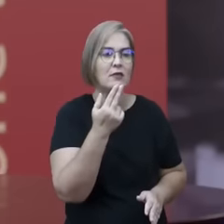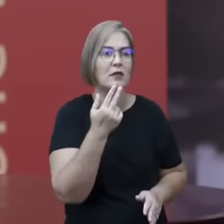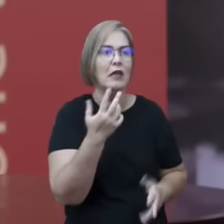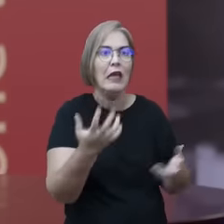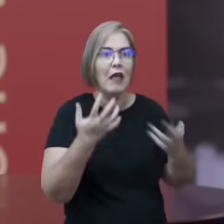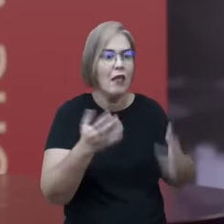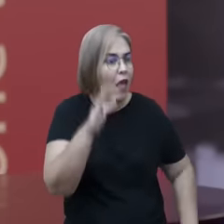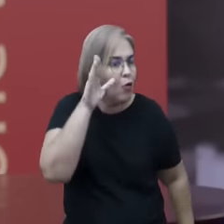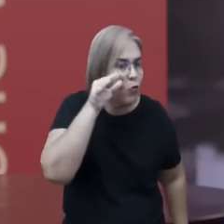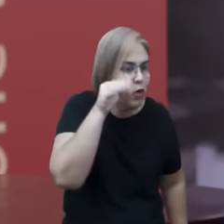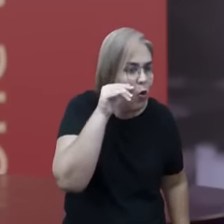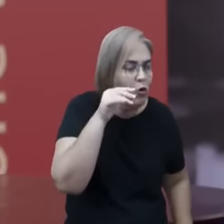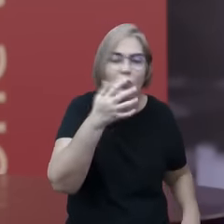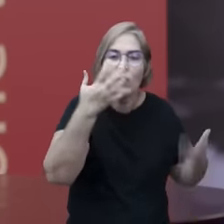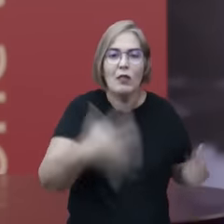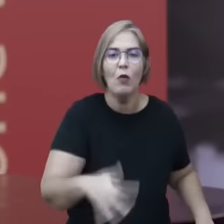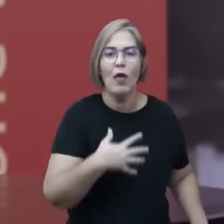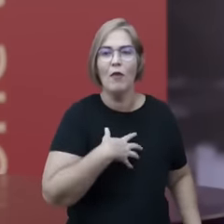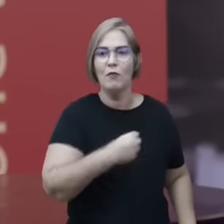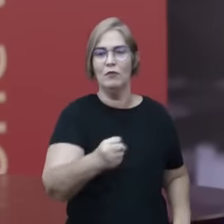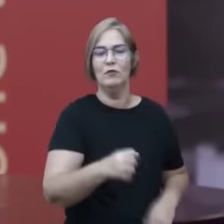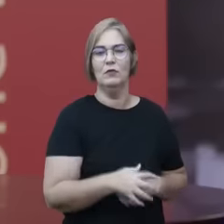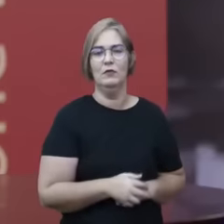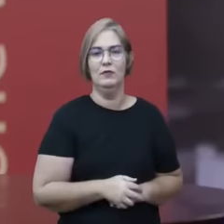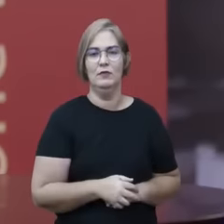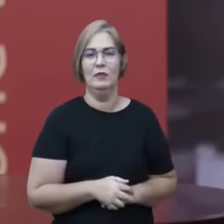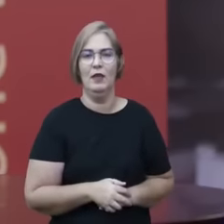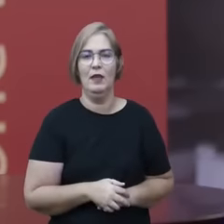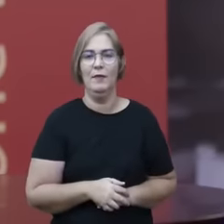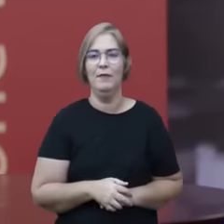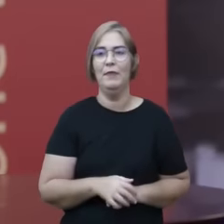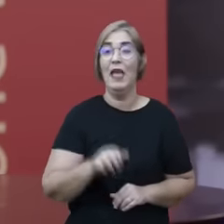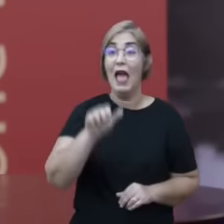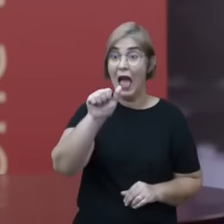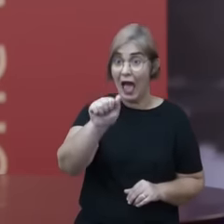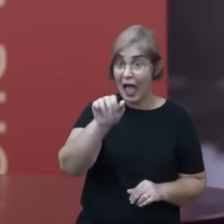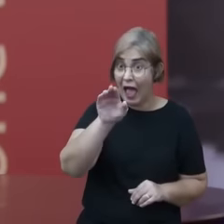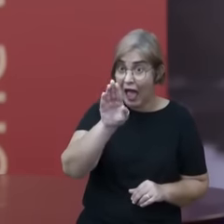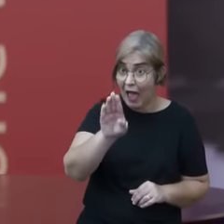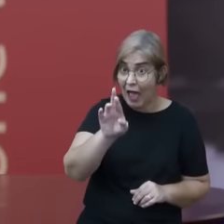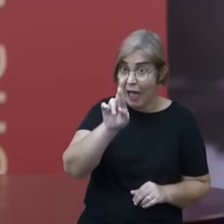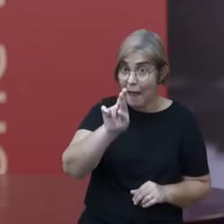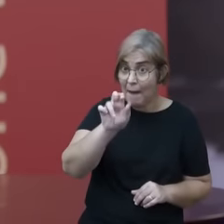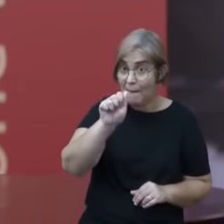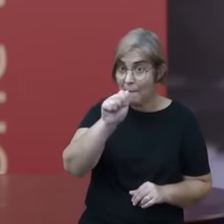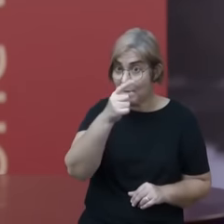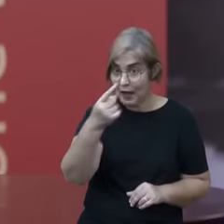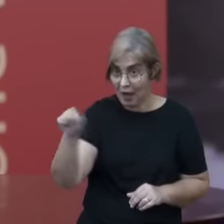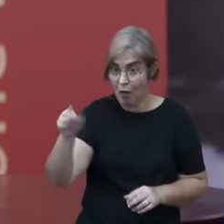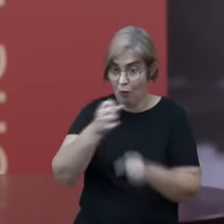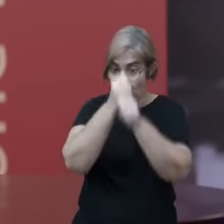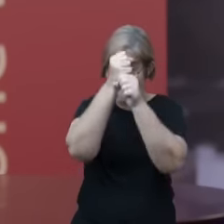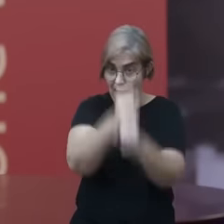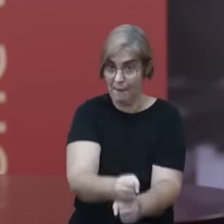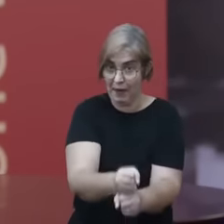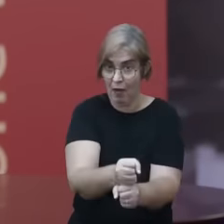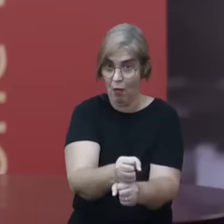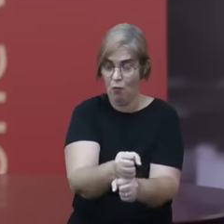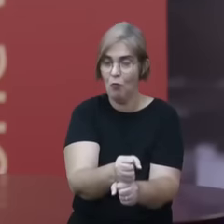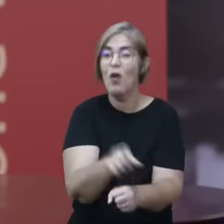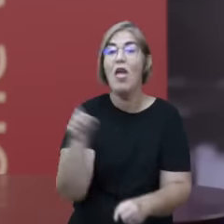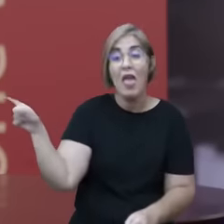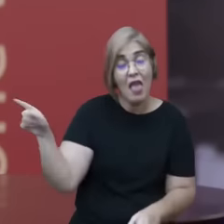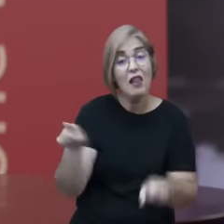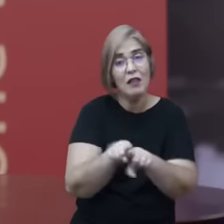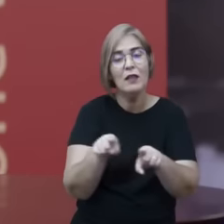antes de subir à montanha para sacrificar o meu o seu filho e depois que ele desce, né? Ele é completamente